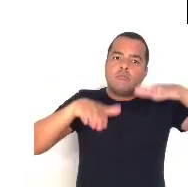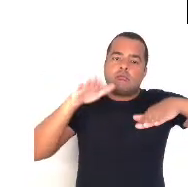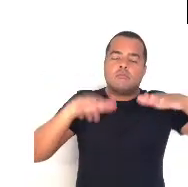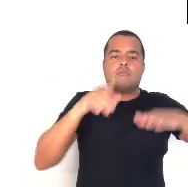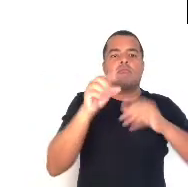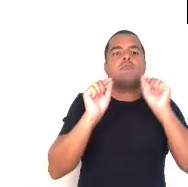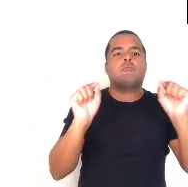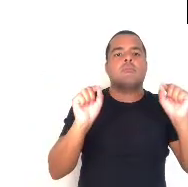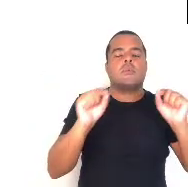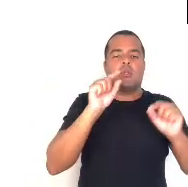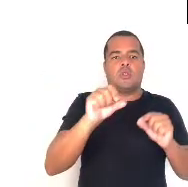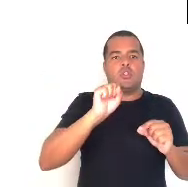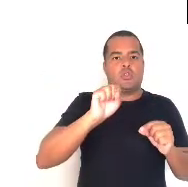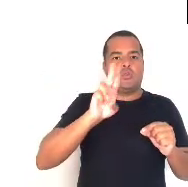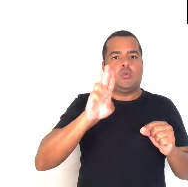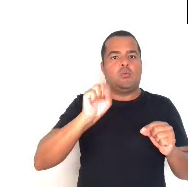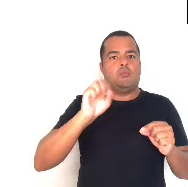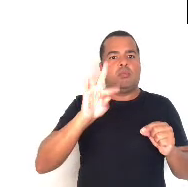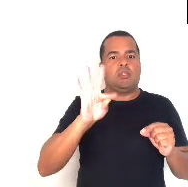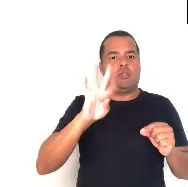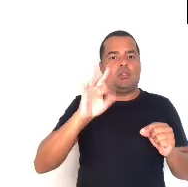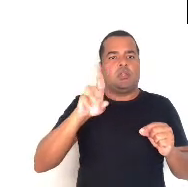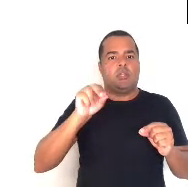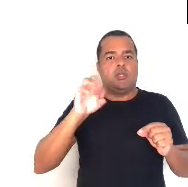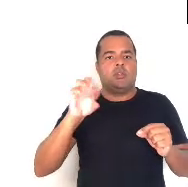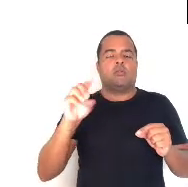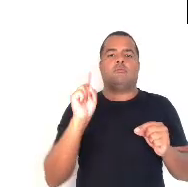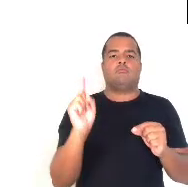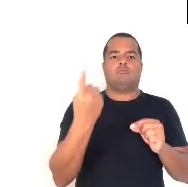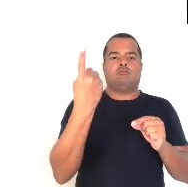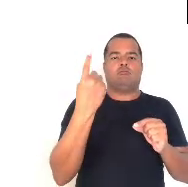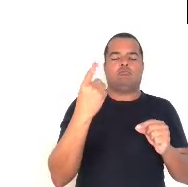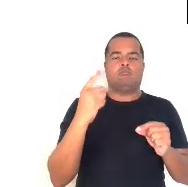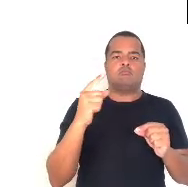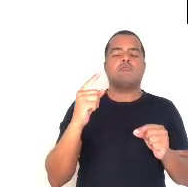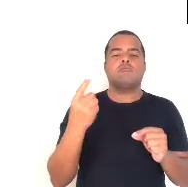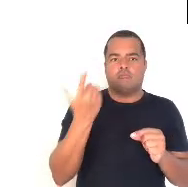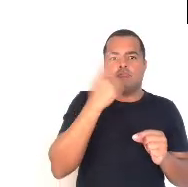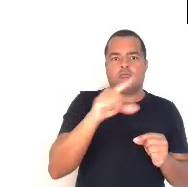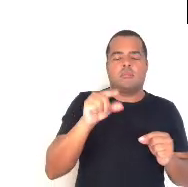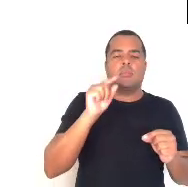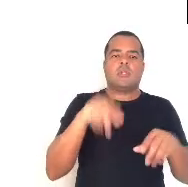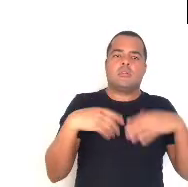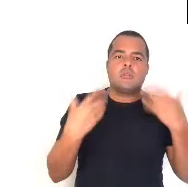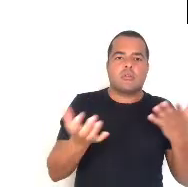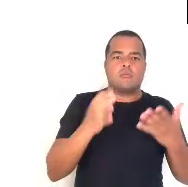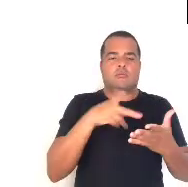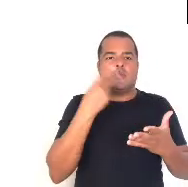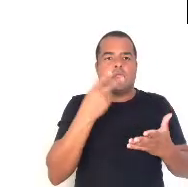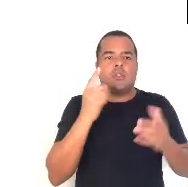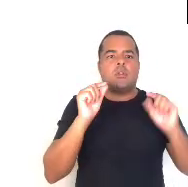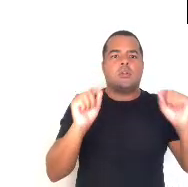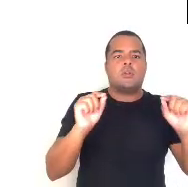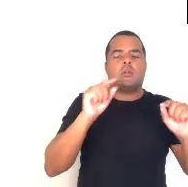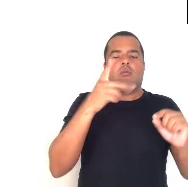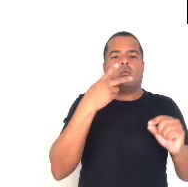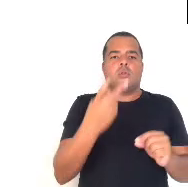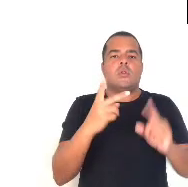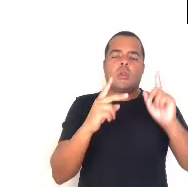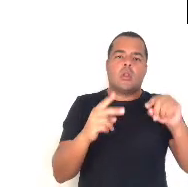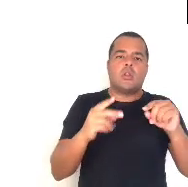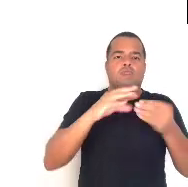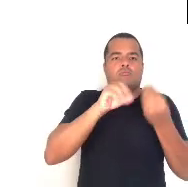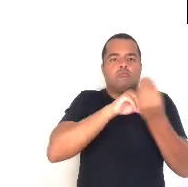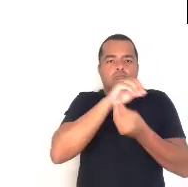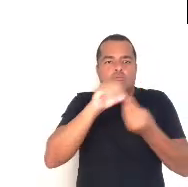da reação ela vai depender do substrato, única e exclusivamente do substrato. Então a gente diz que essa reação ela